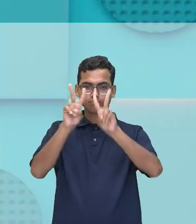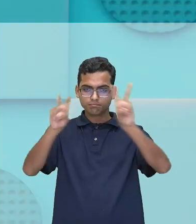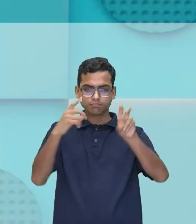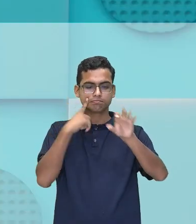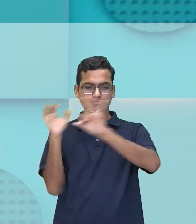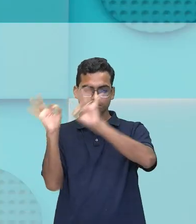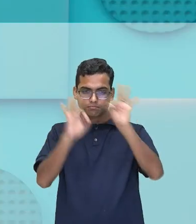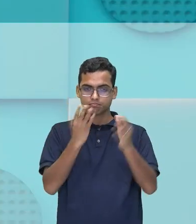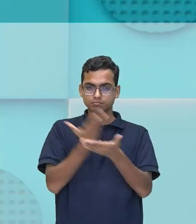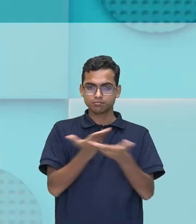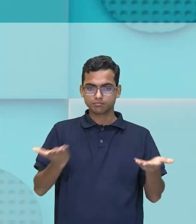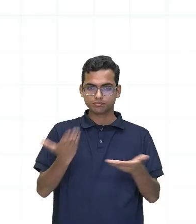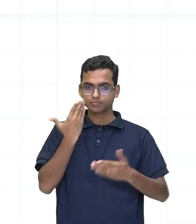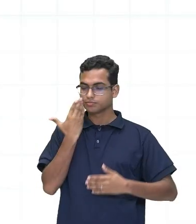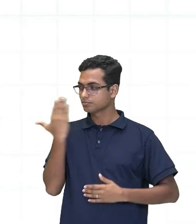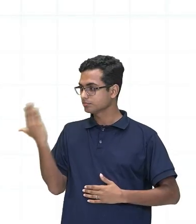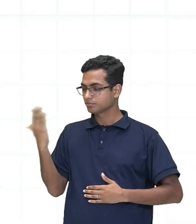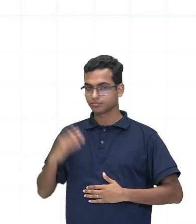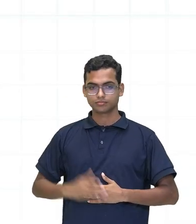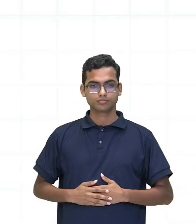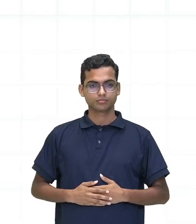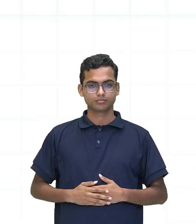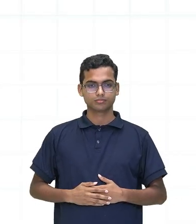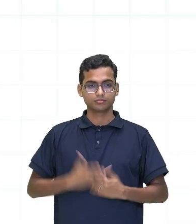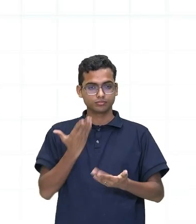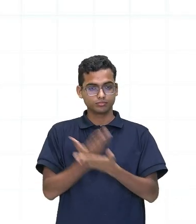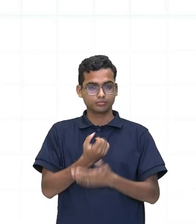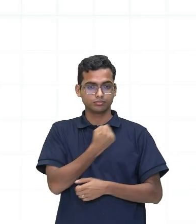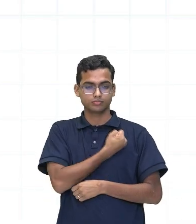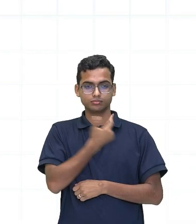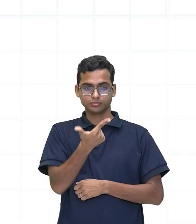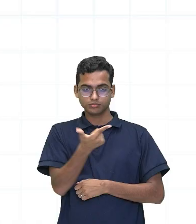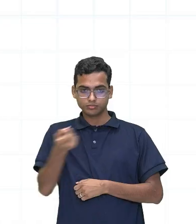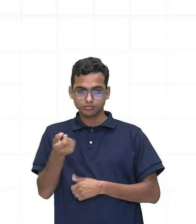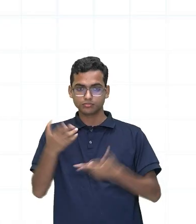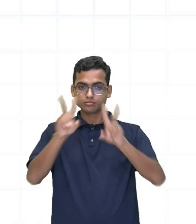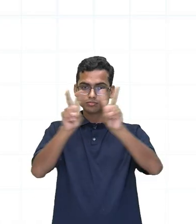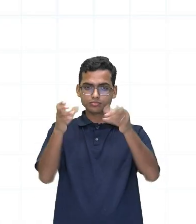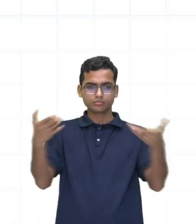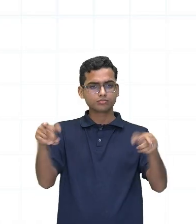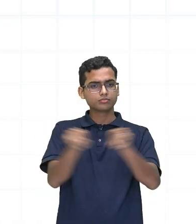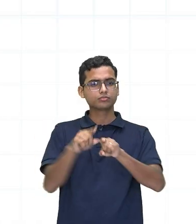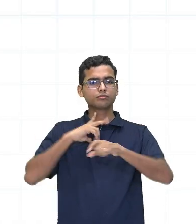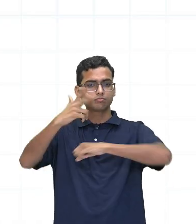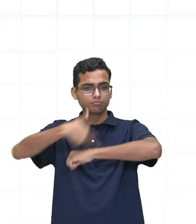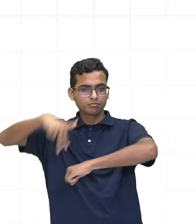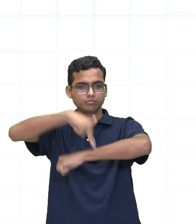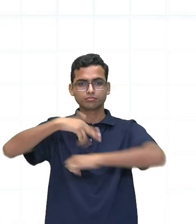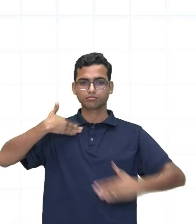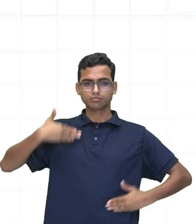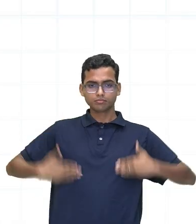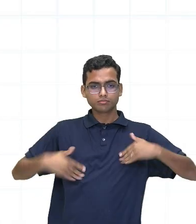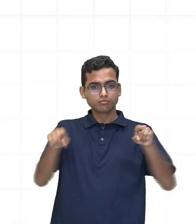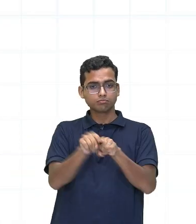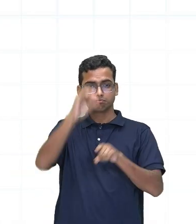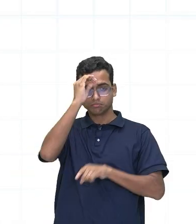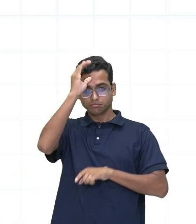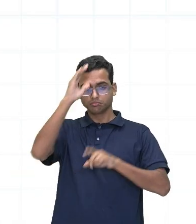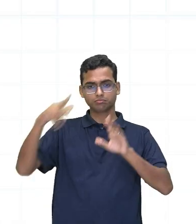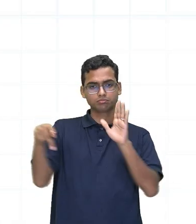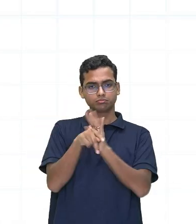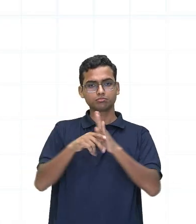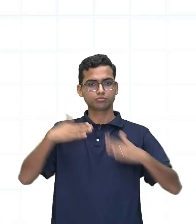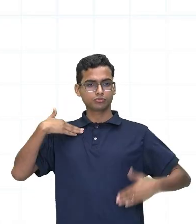de conhecimento da nossa aula. Aula 20, objeto de conhecimento, ginástica de condicionamento físico